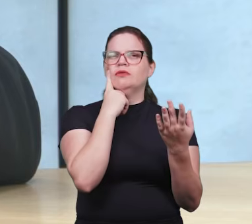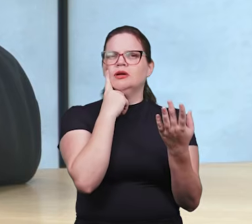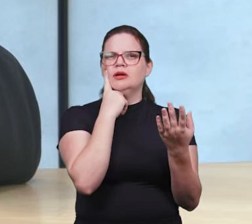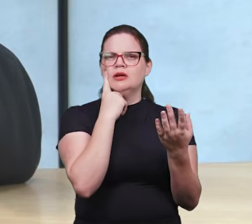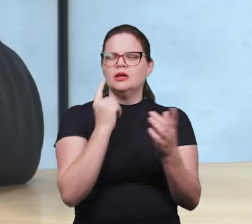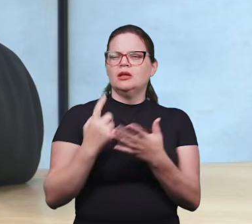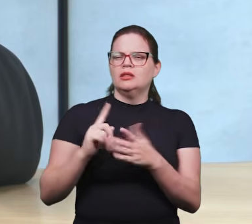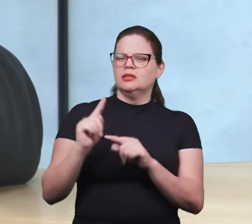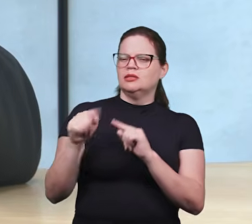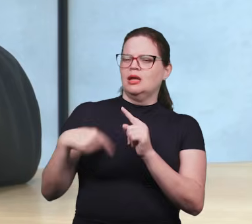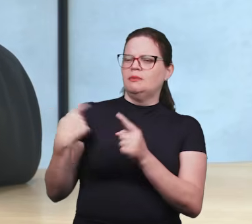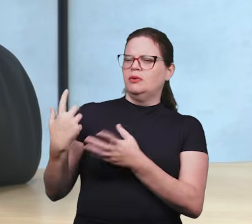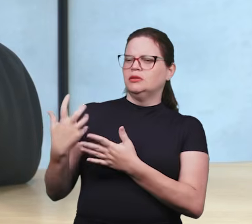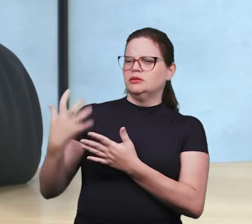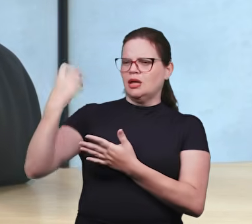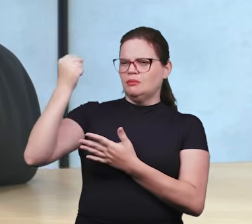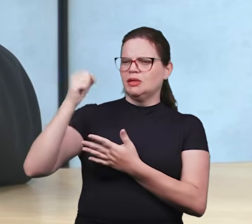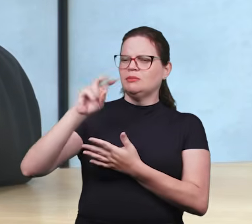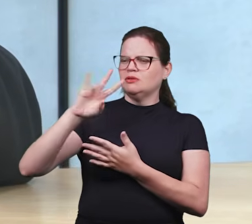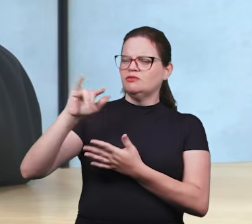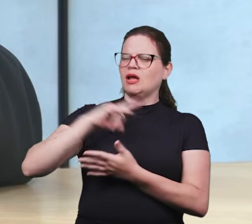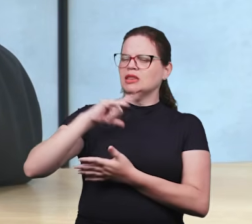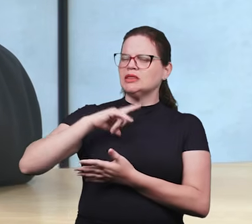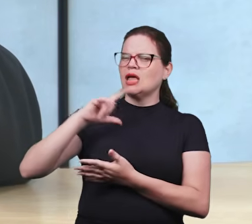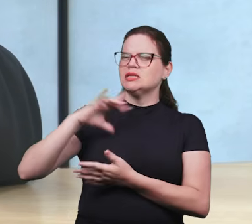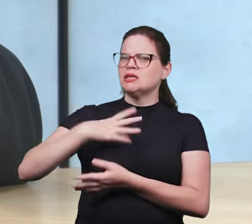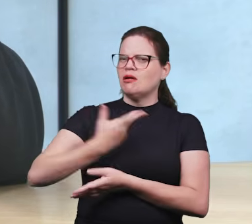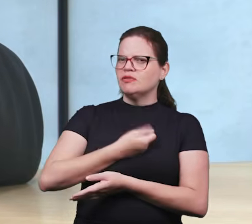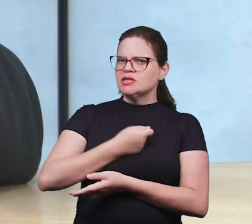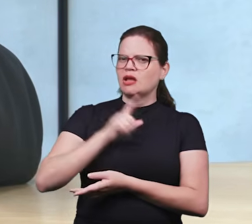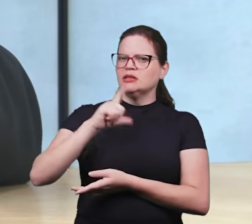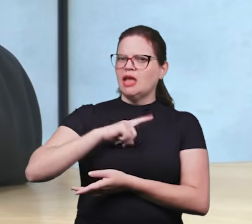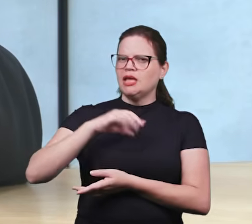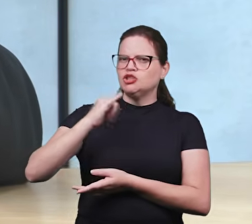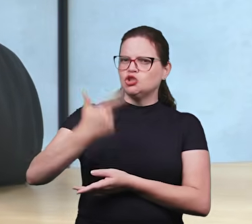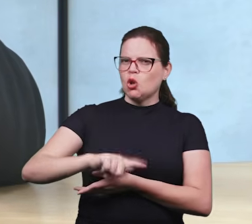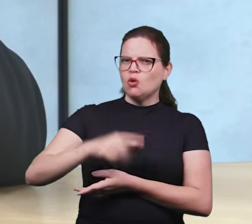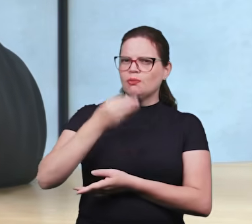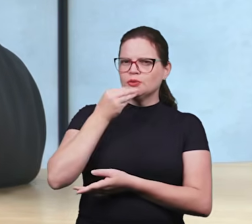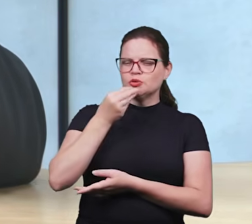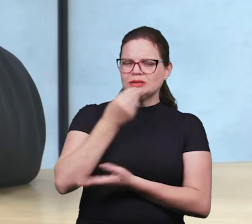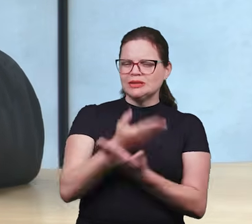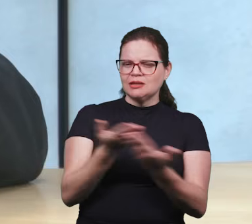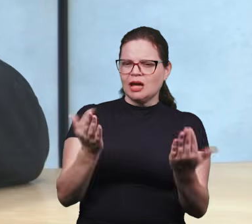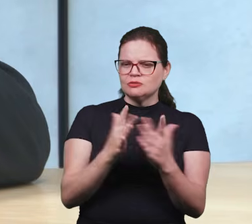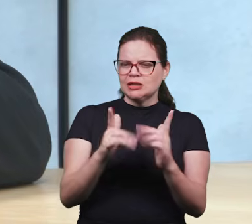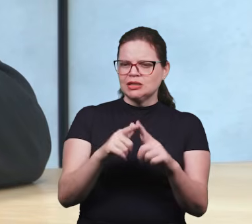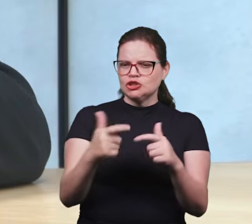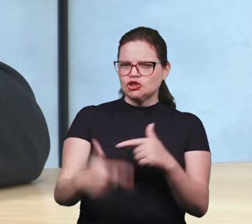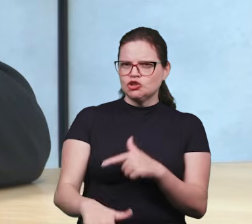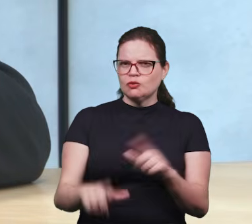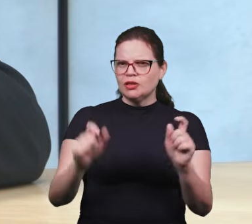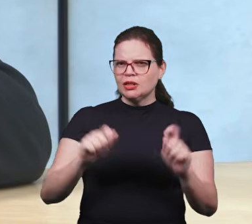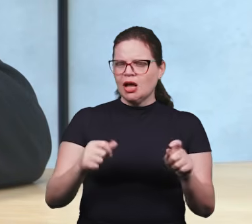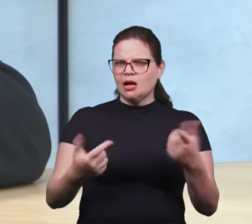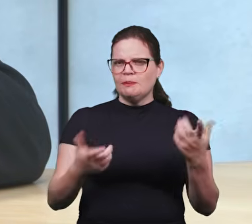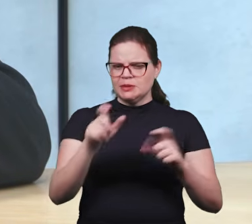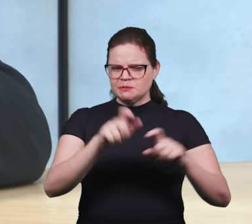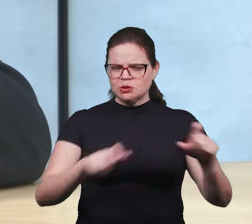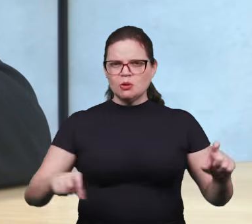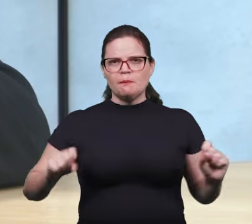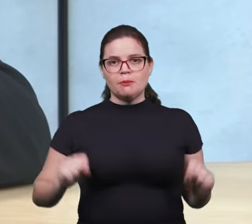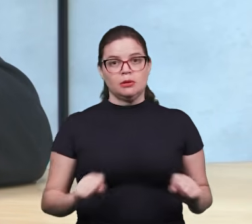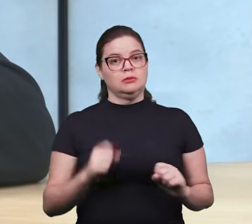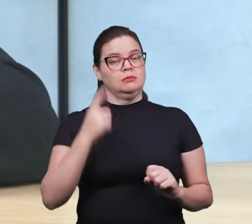do arrebatamento vai ter salvação, vai ter oportunidade para a igreja. Esse texto fala bem, profeticamente fala